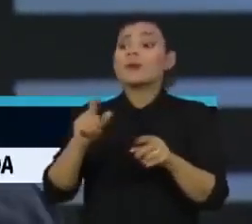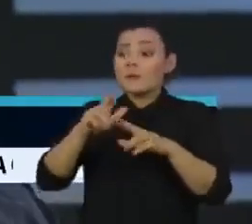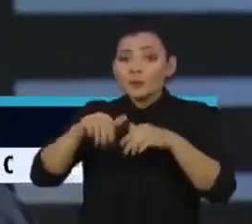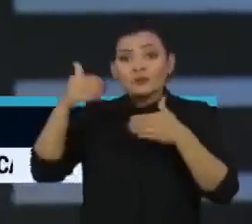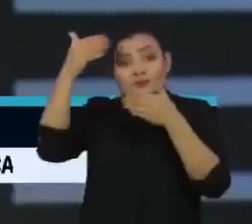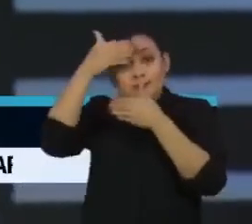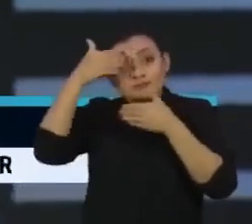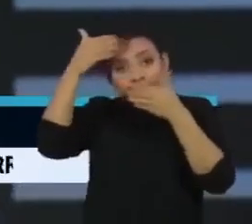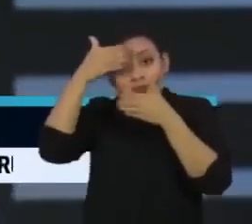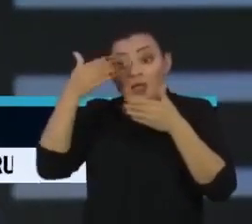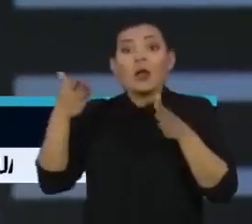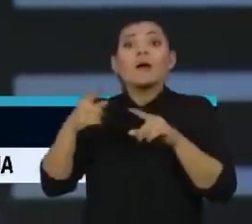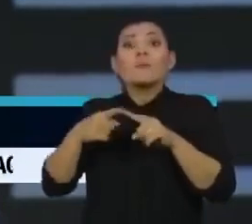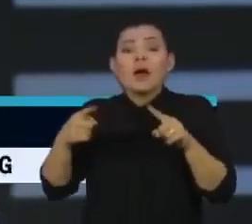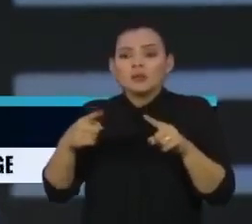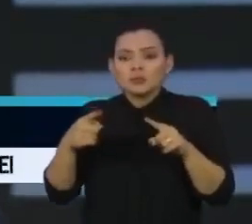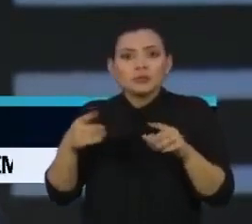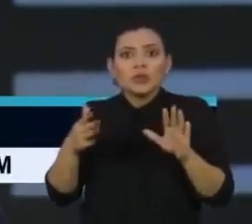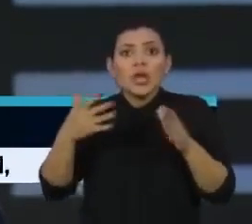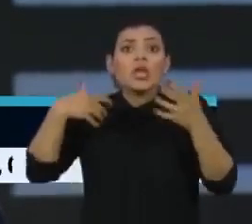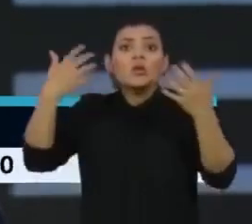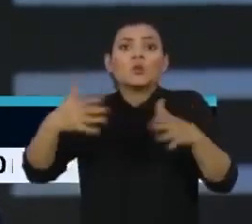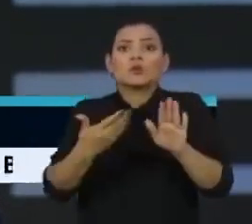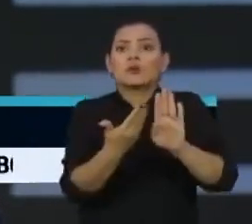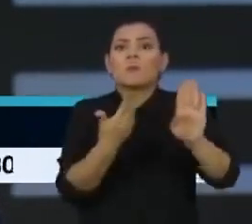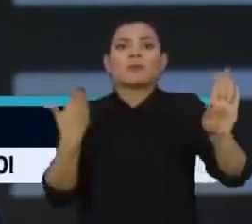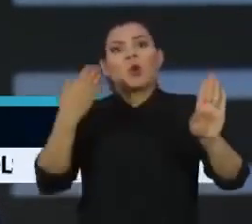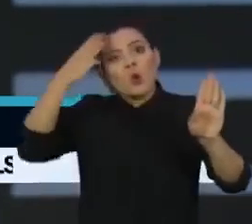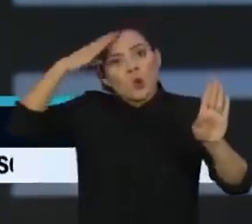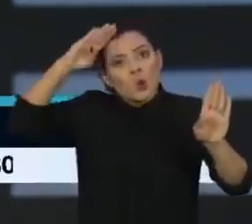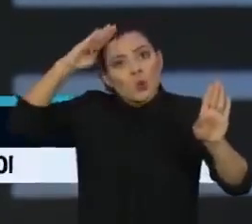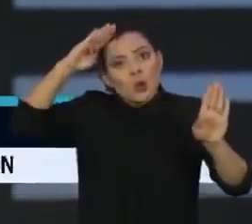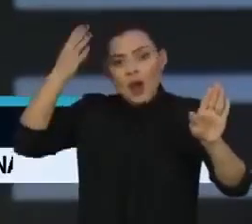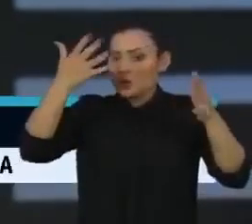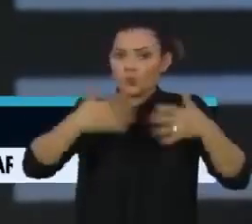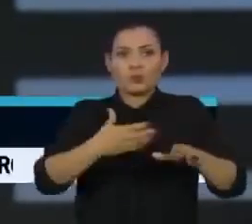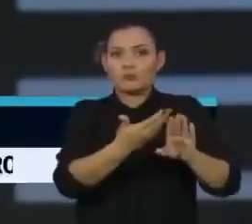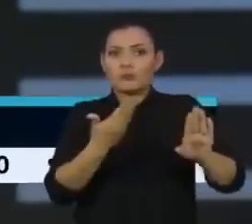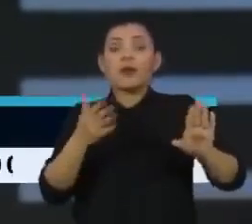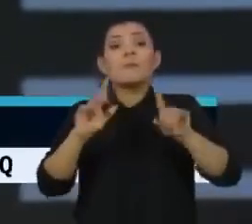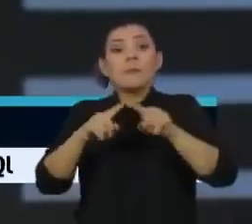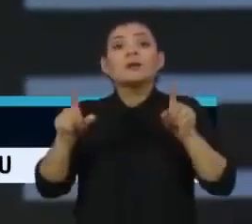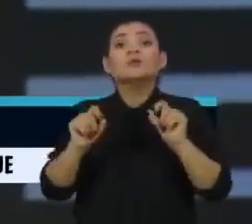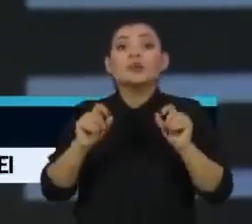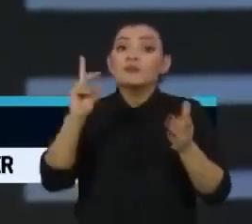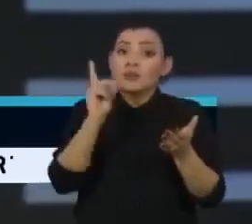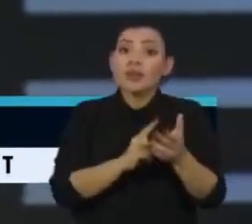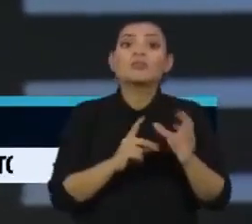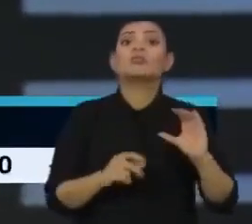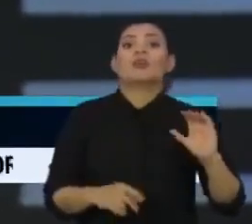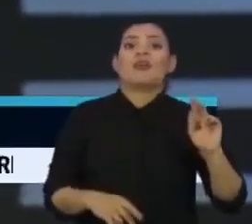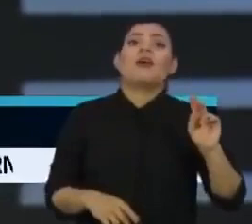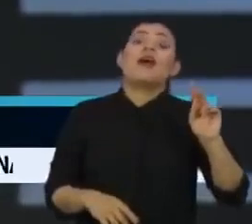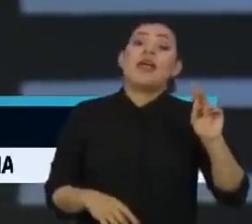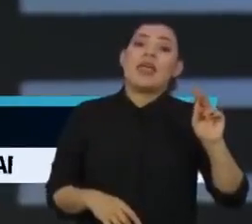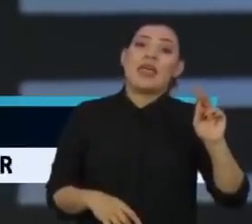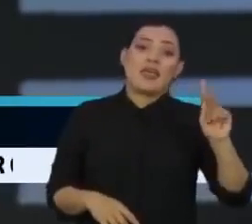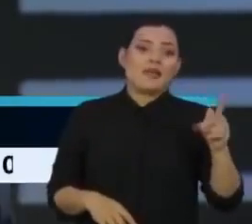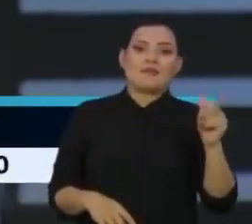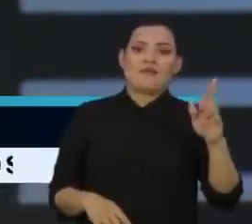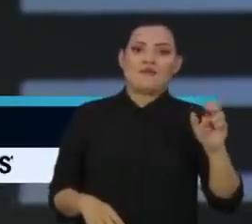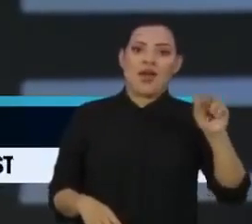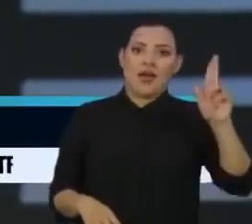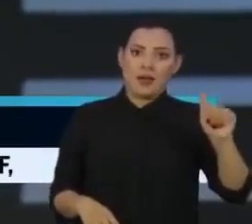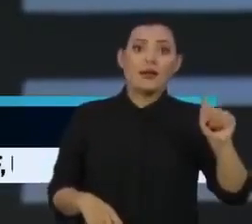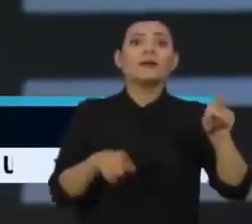Senegal, não quis isolar Cuba naquele momento, condecorou o Che Guevara, quando teve uma breve passagem para o